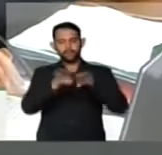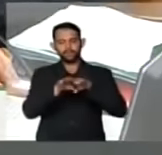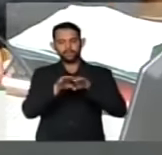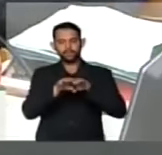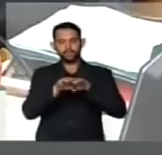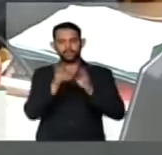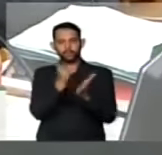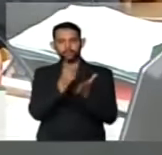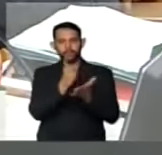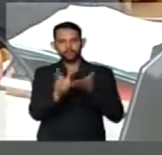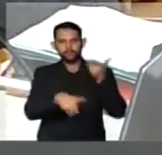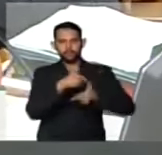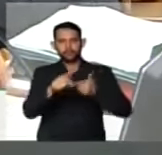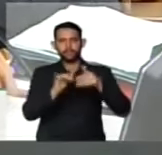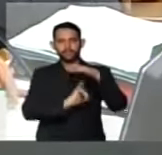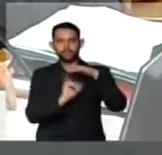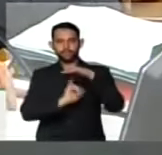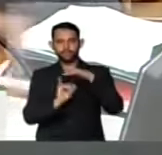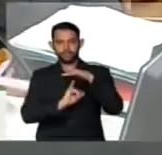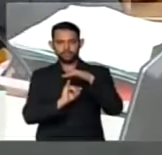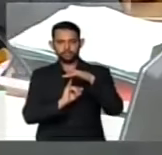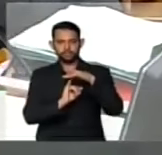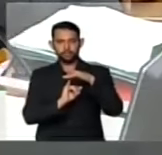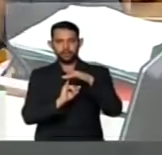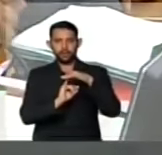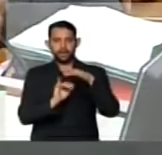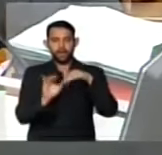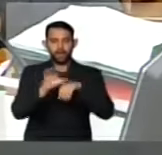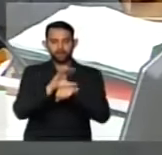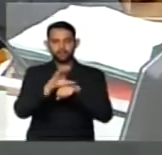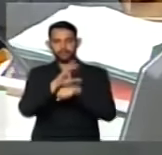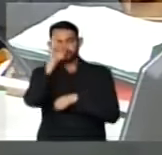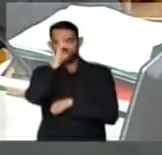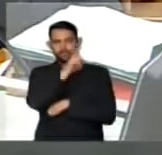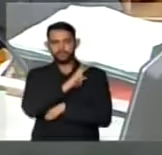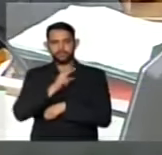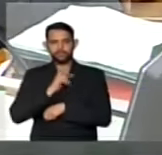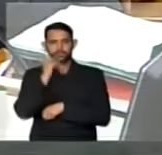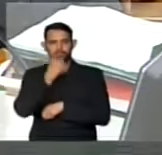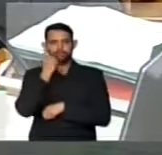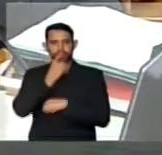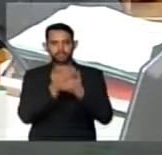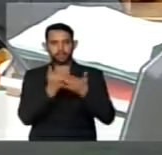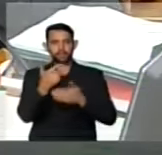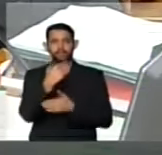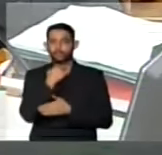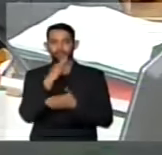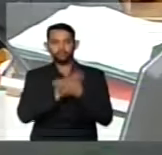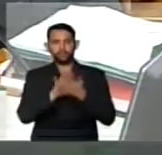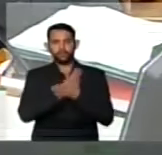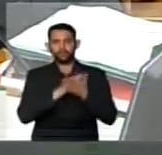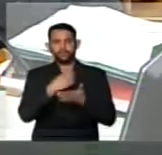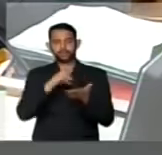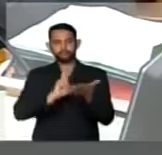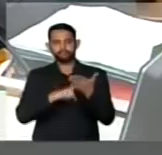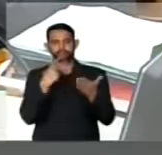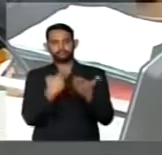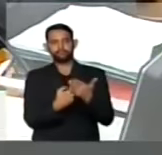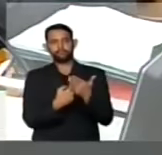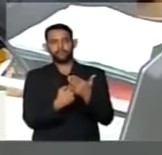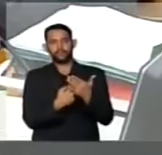pleno funcionamento das instituições. A Constituição, senhor presidente, senhores parlamentares, não pode ser